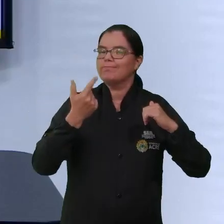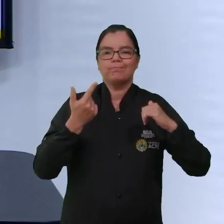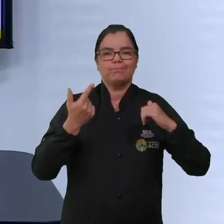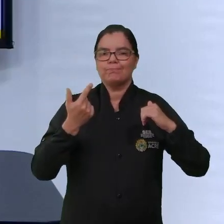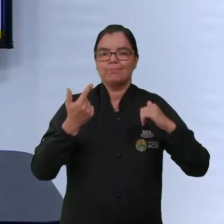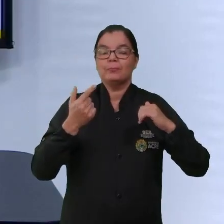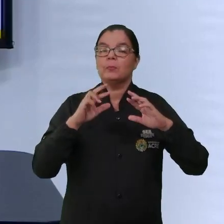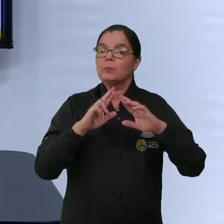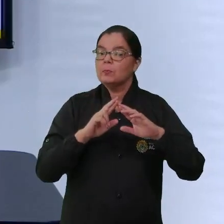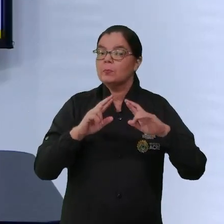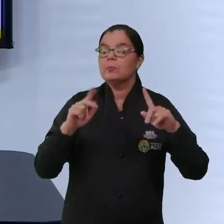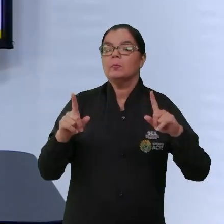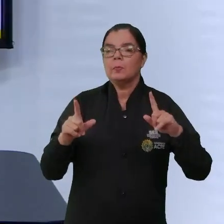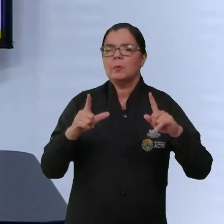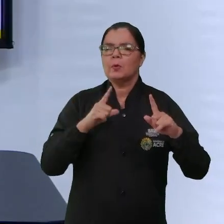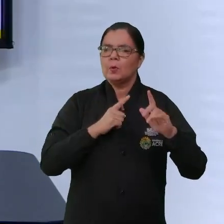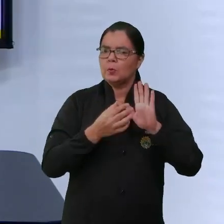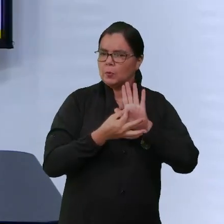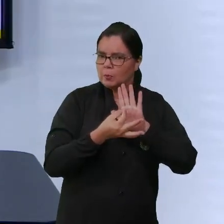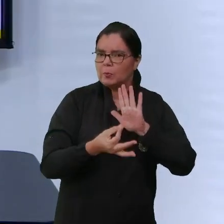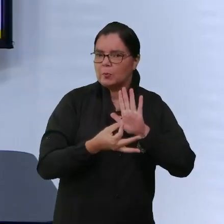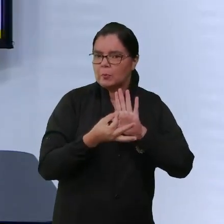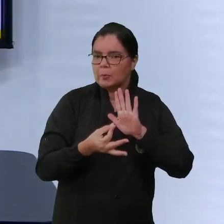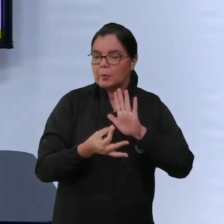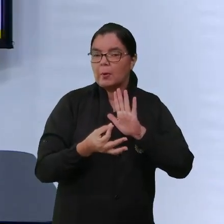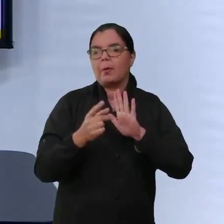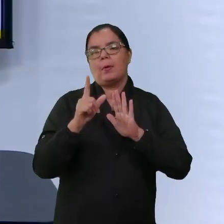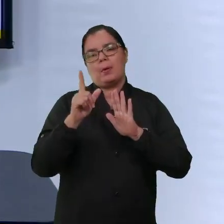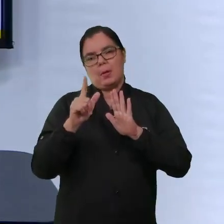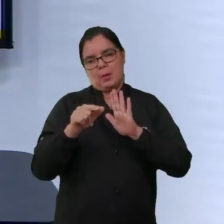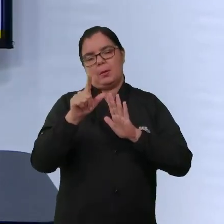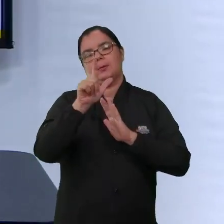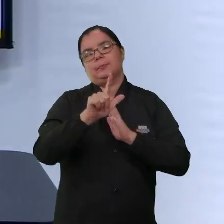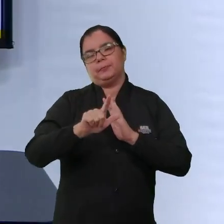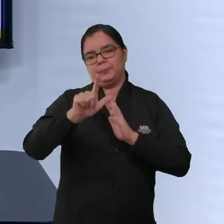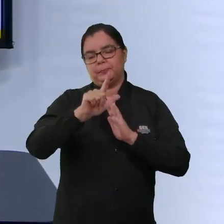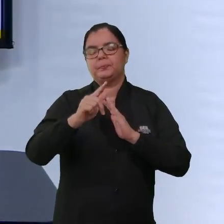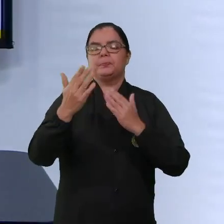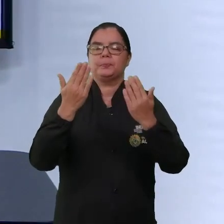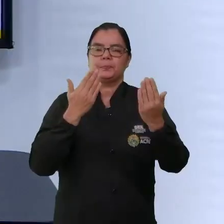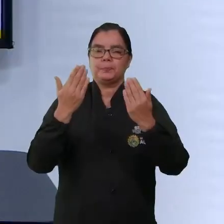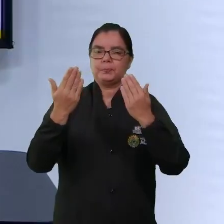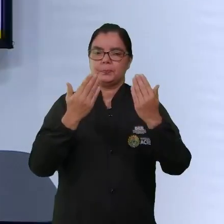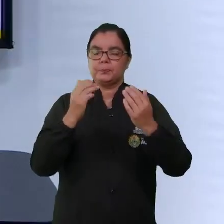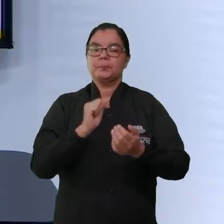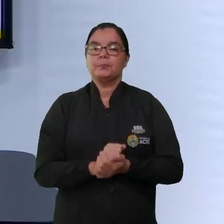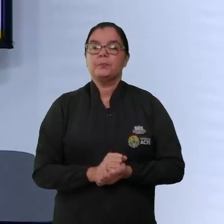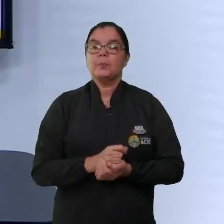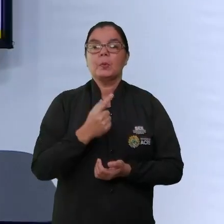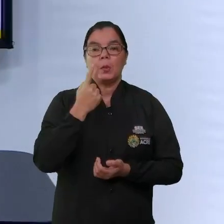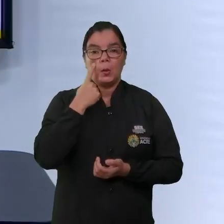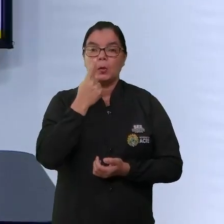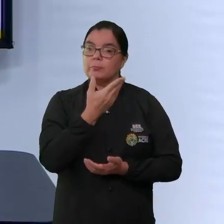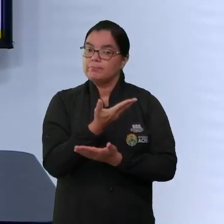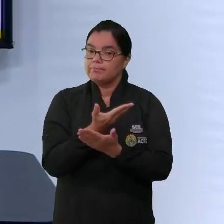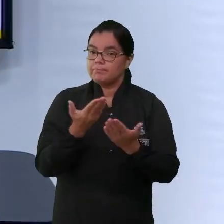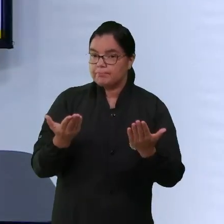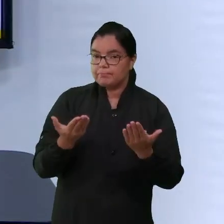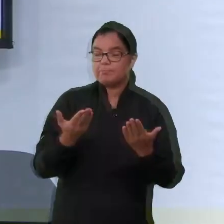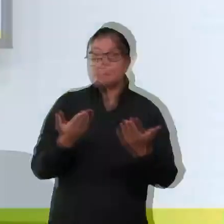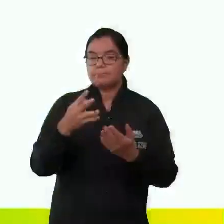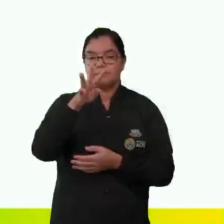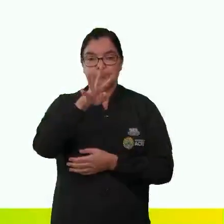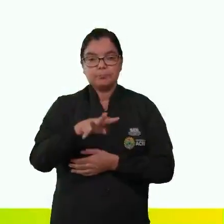que eu tenho de diferente? Eu tenho uma crítica. E isso é a literatura comparada. E falando em literatura, eu trouxe para vocês esse mapa